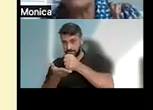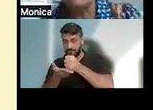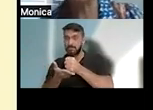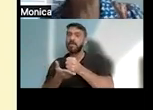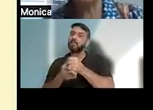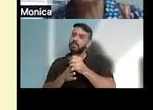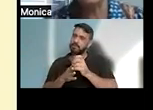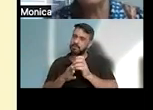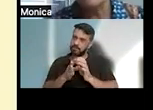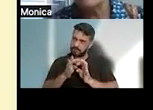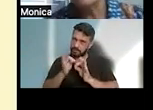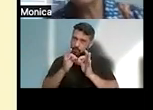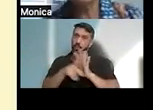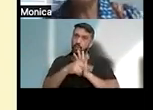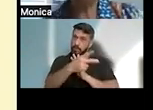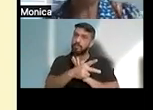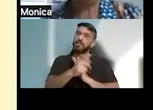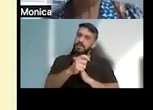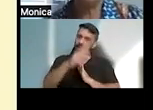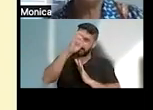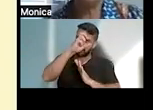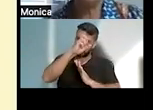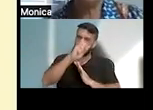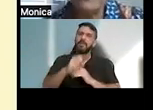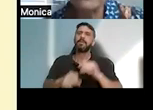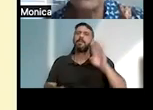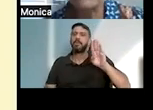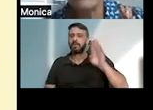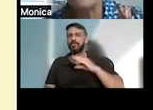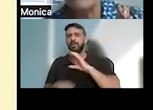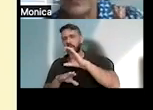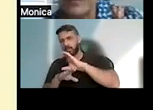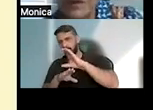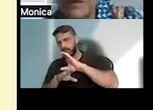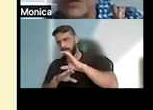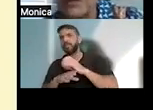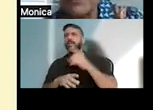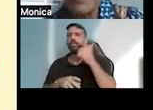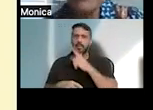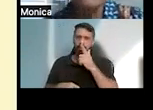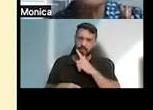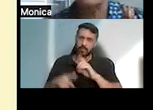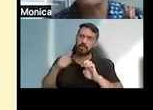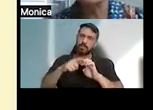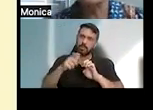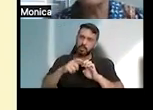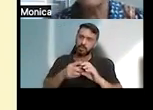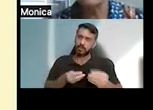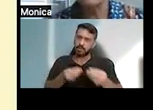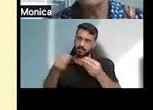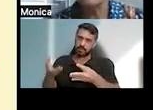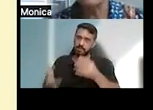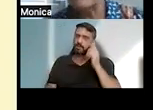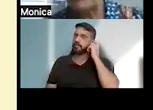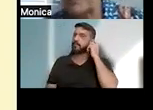né, para aprender. Então, vão para cursos, a gente consegue cursos de empreendedorismo para eles. Uhum.